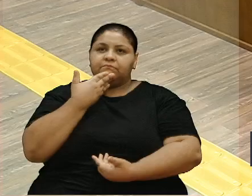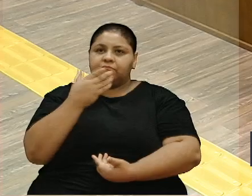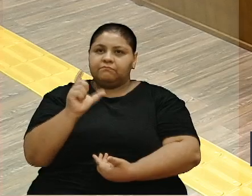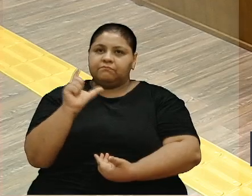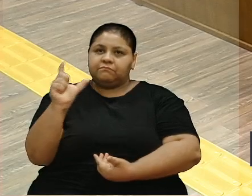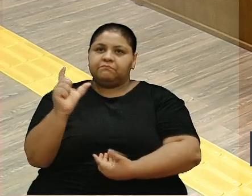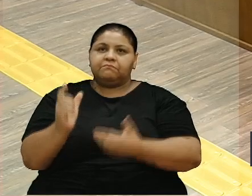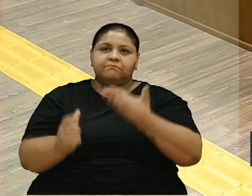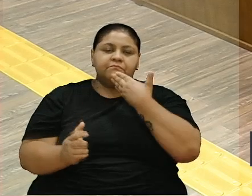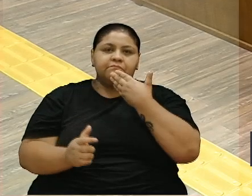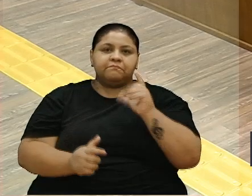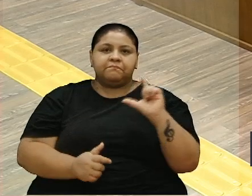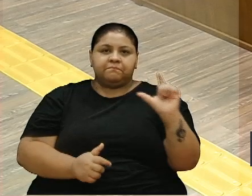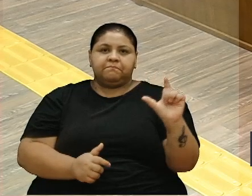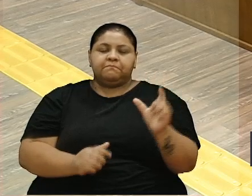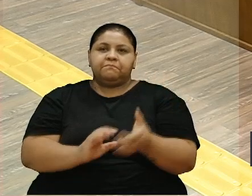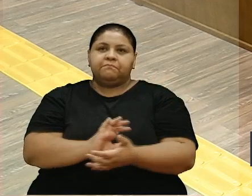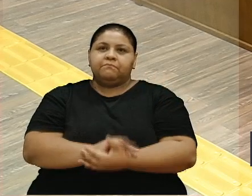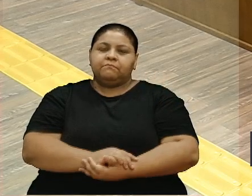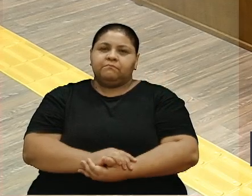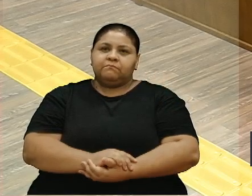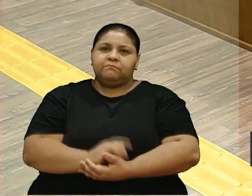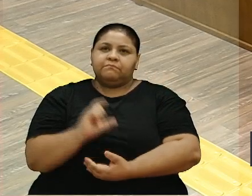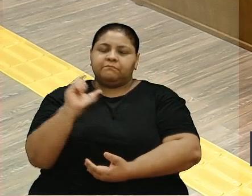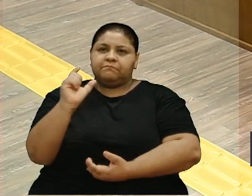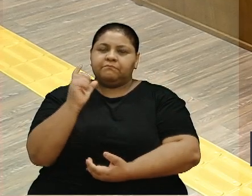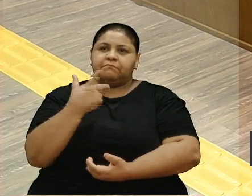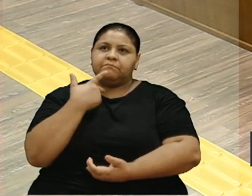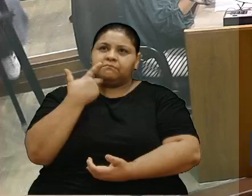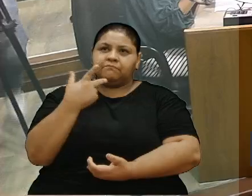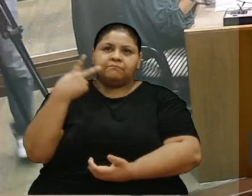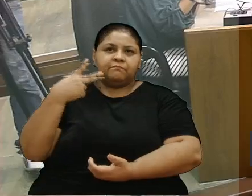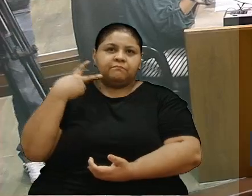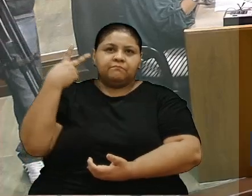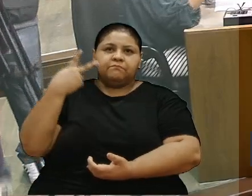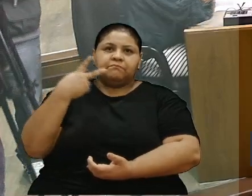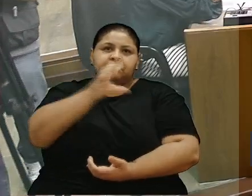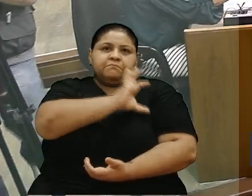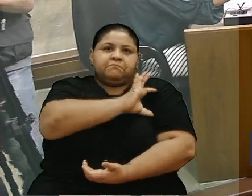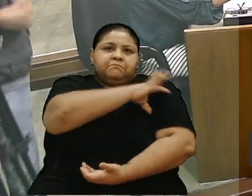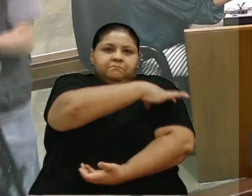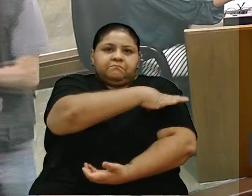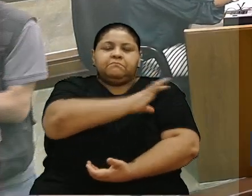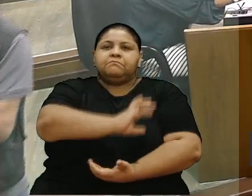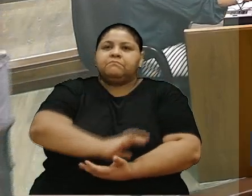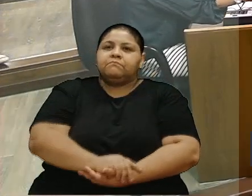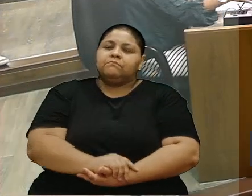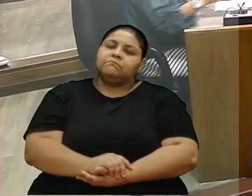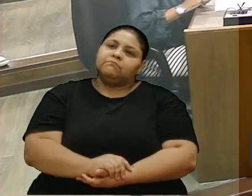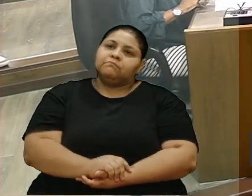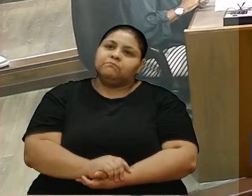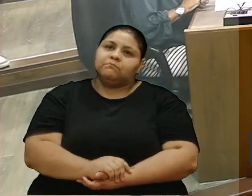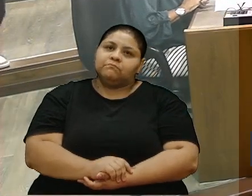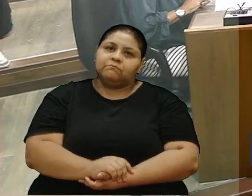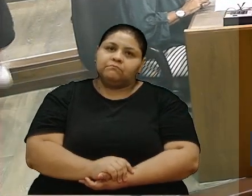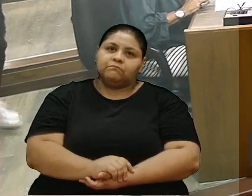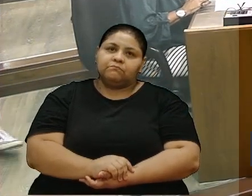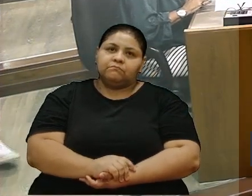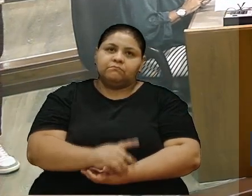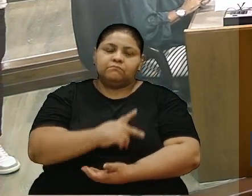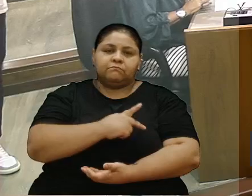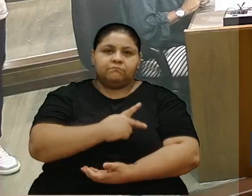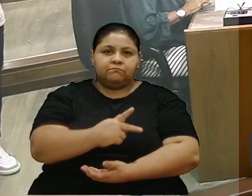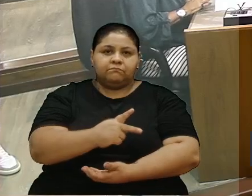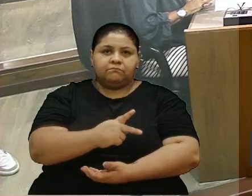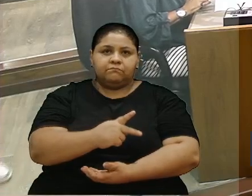palavra. Peço a palavra. Com a palavra, vereador Ramon. Peço a palavra, Peço senhor a palavra. presidente. Senhor Peço a